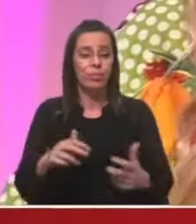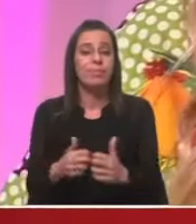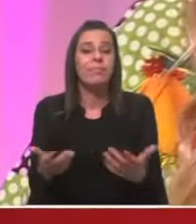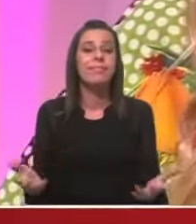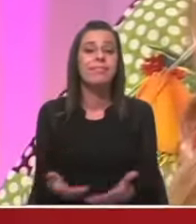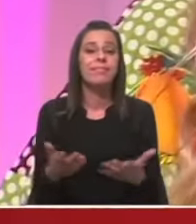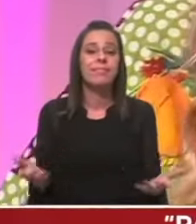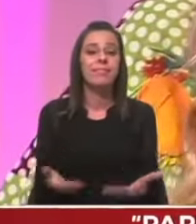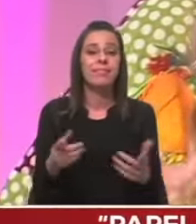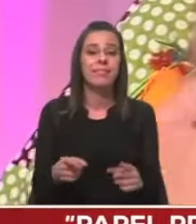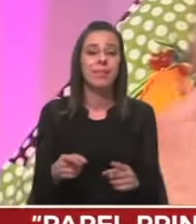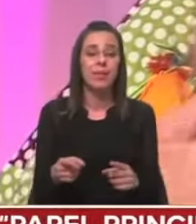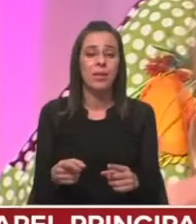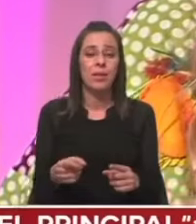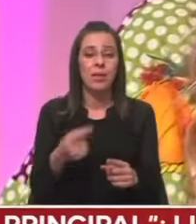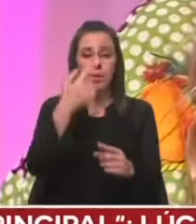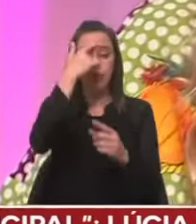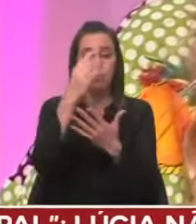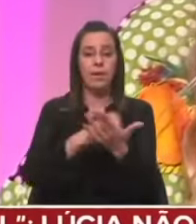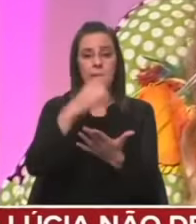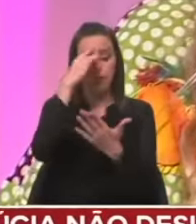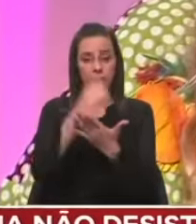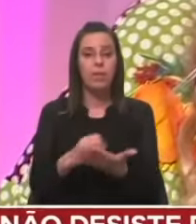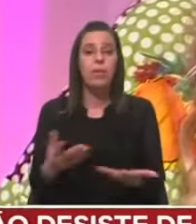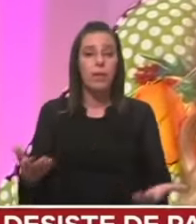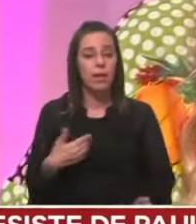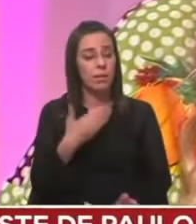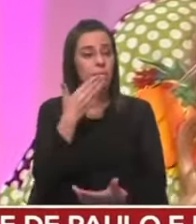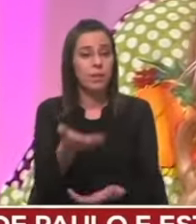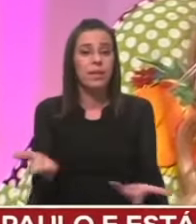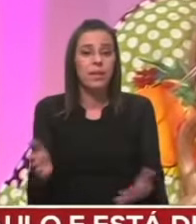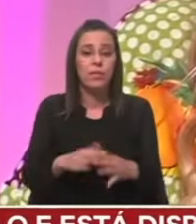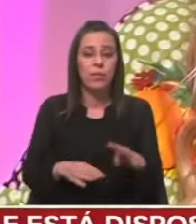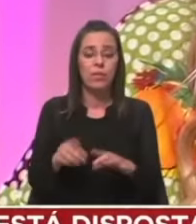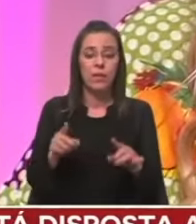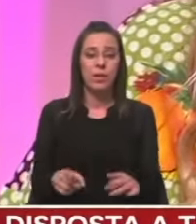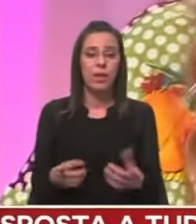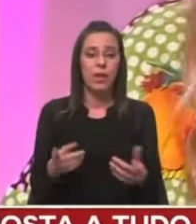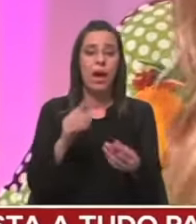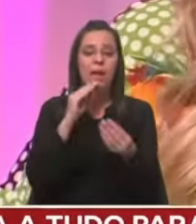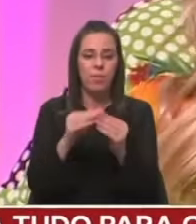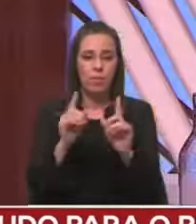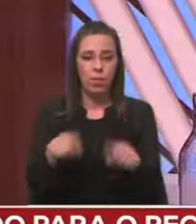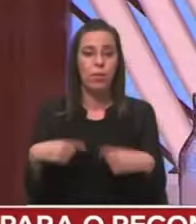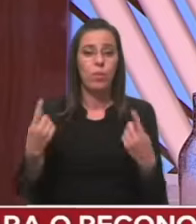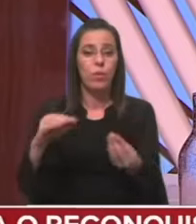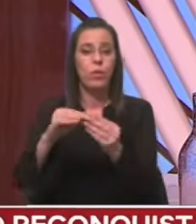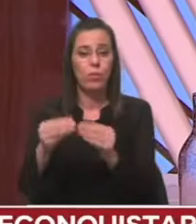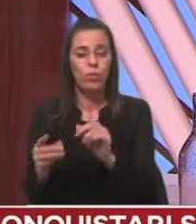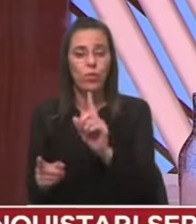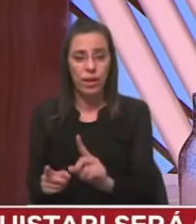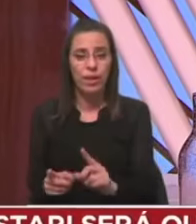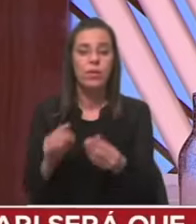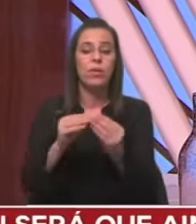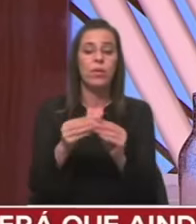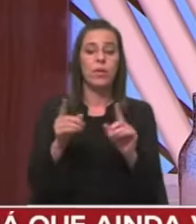mas porque ele nem não lhe Passou estava minimamente pela cabeça que eu iria fazer hav Legos depois houve uns Legos ahok